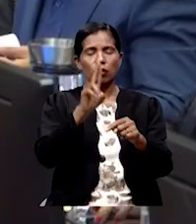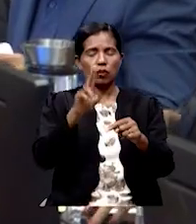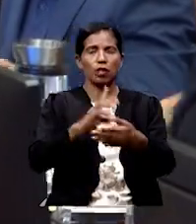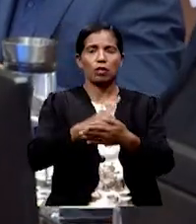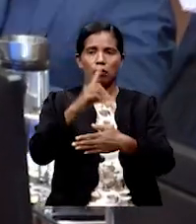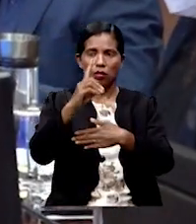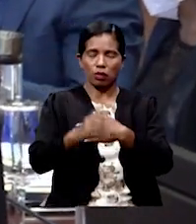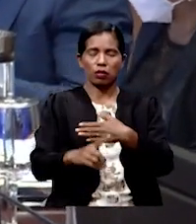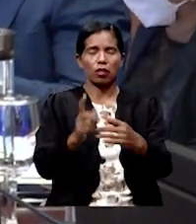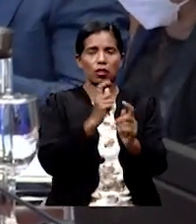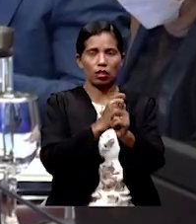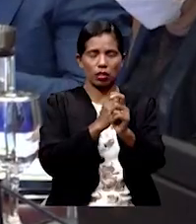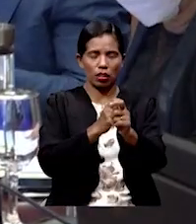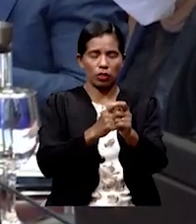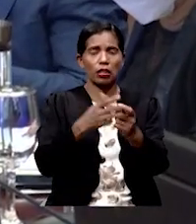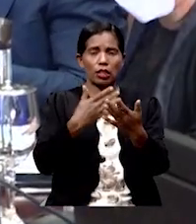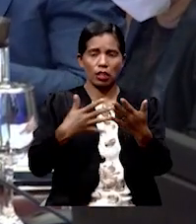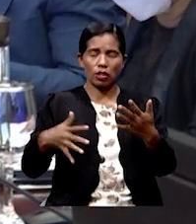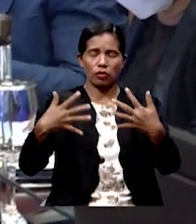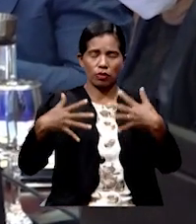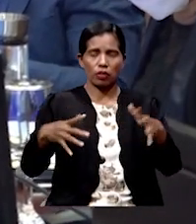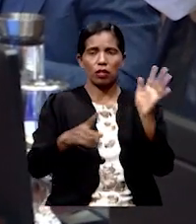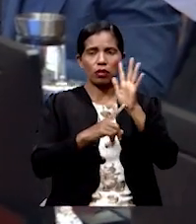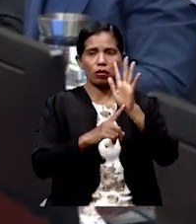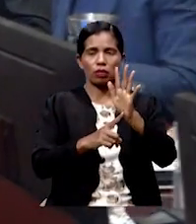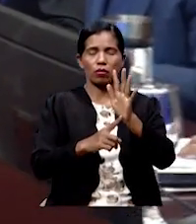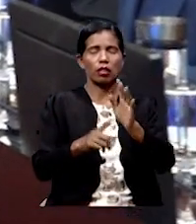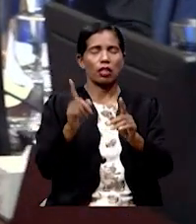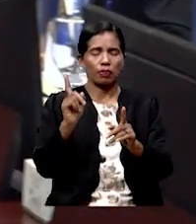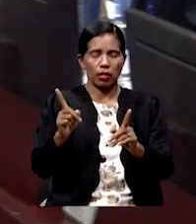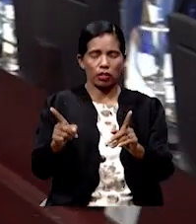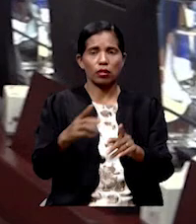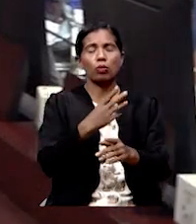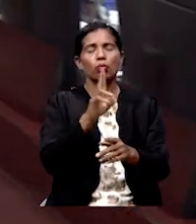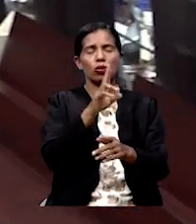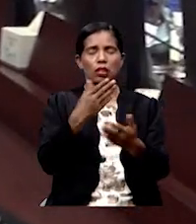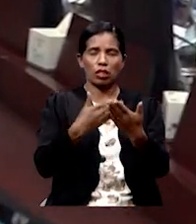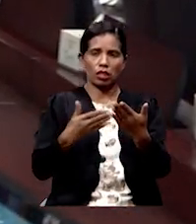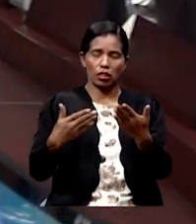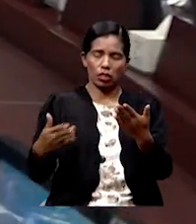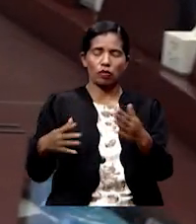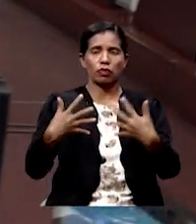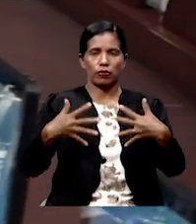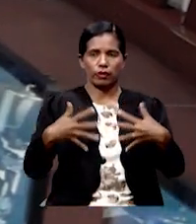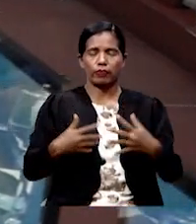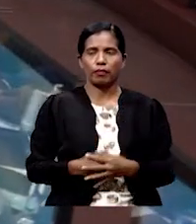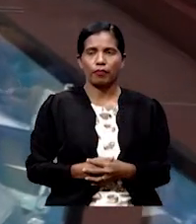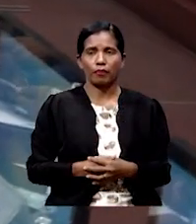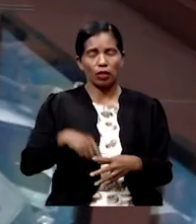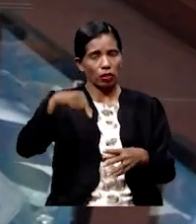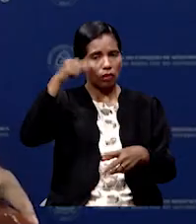produção, teste, armazenamento, transferência no ameaça uso arma nuclear. Governo Monge Ohin